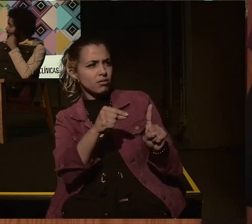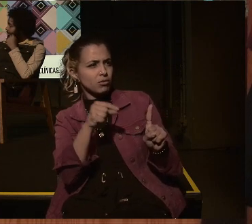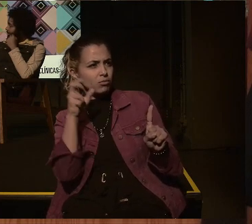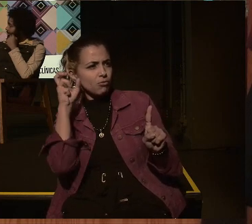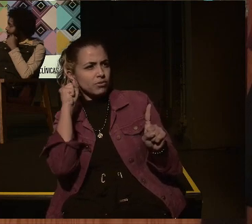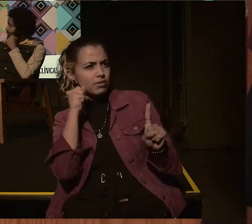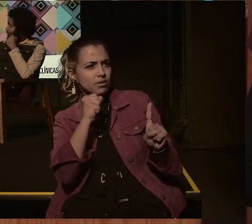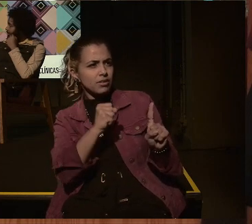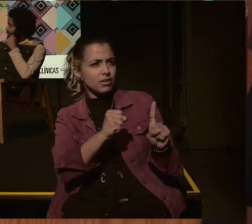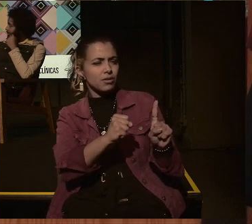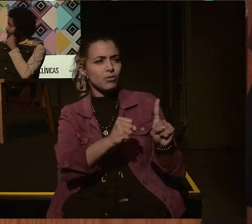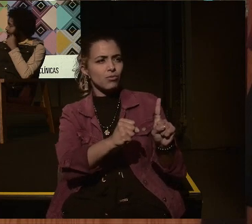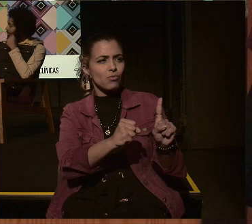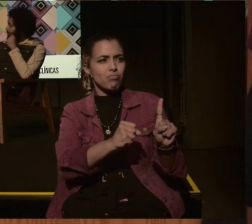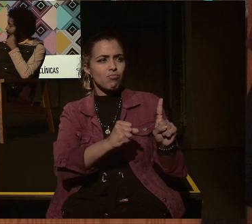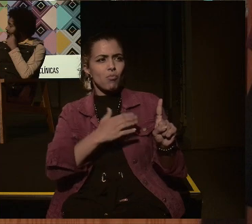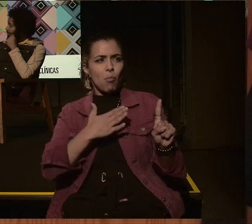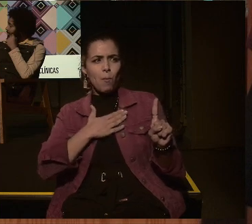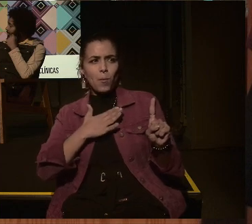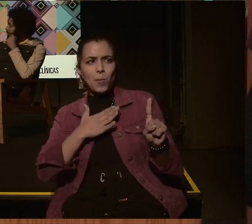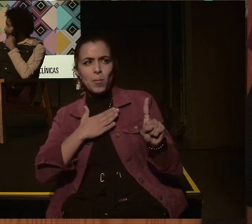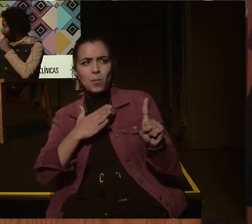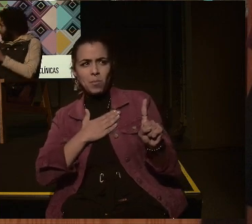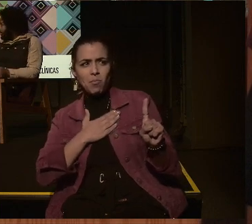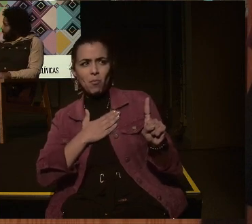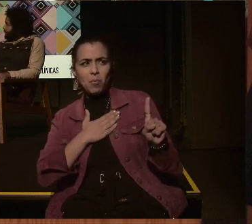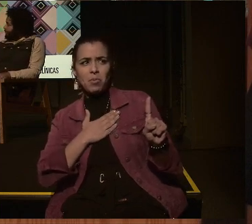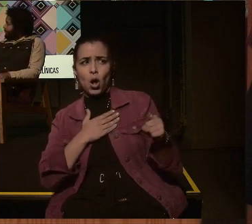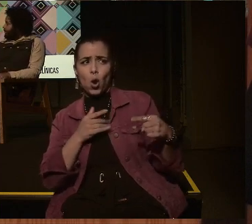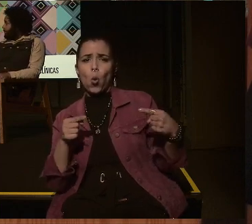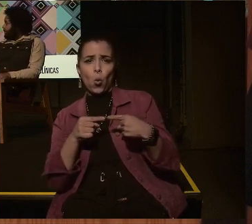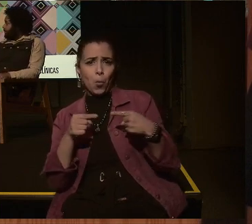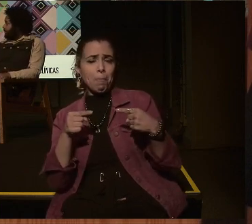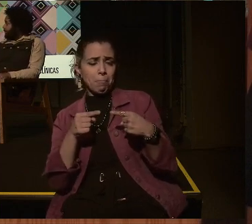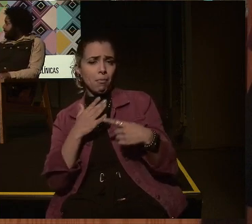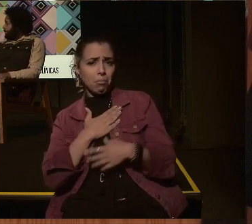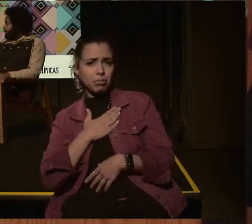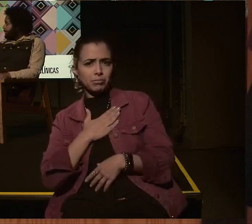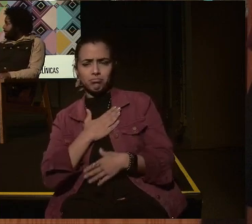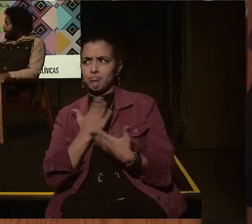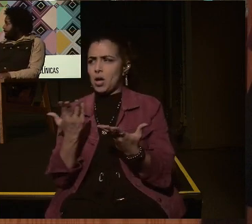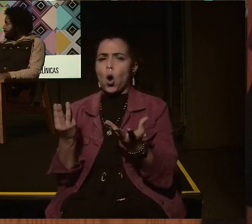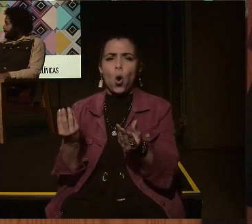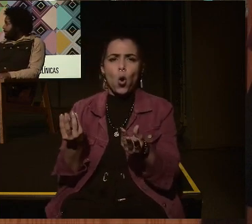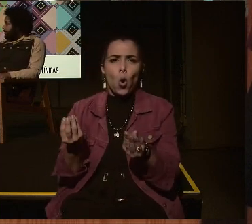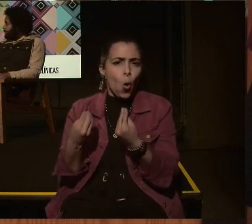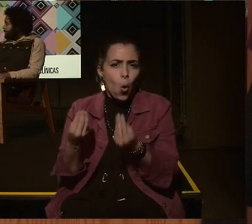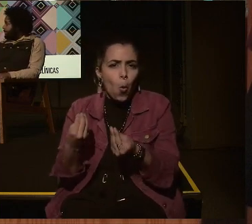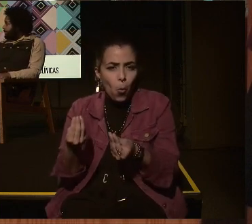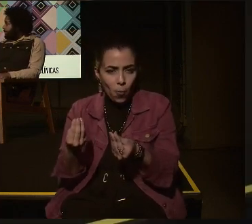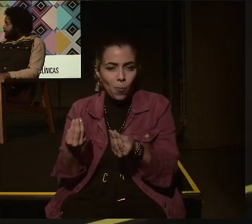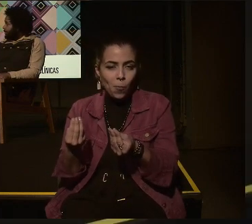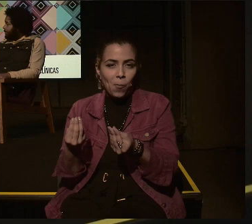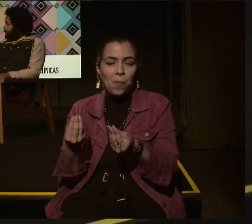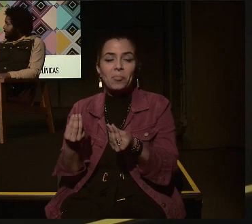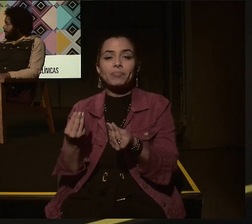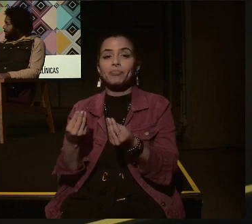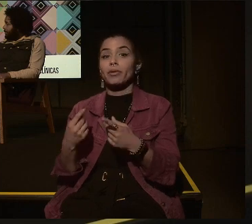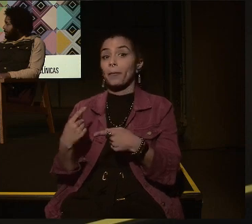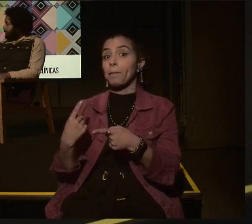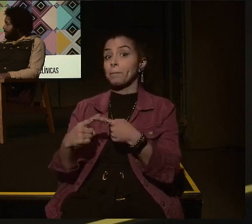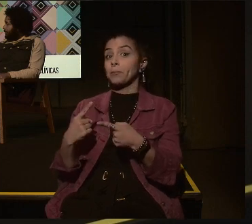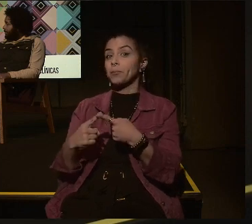Entendeu? Não que o médico não pudesse também gostar da Nick. Também. Porque o